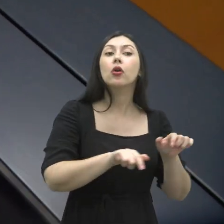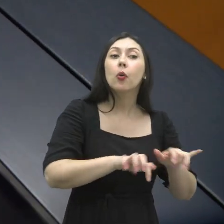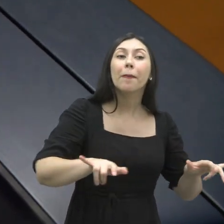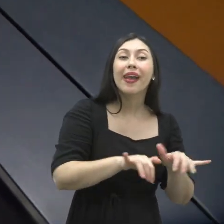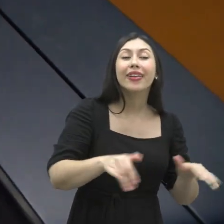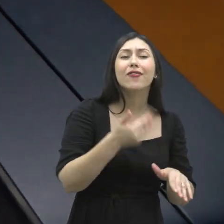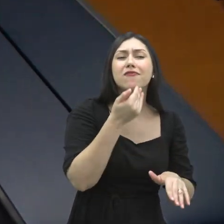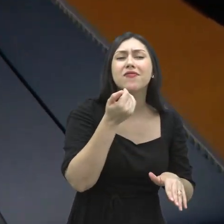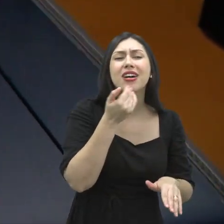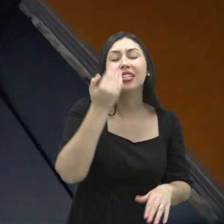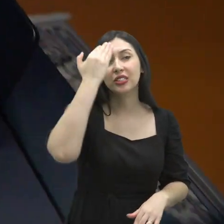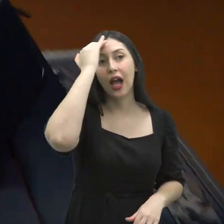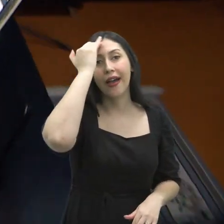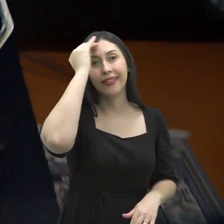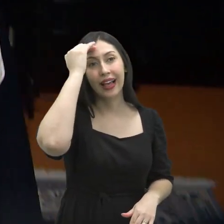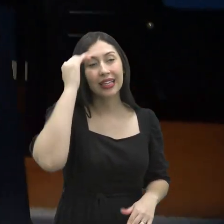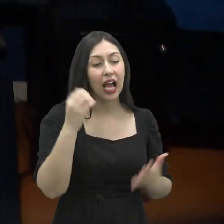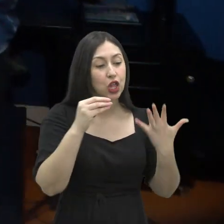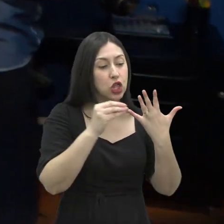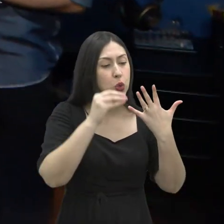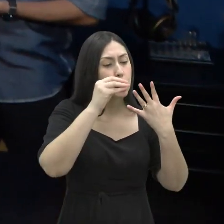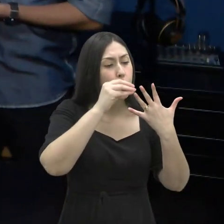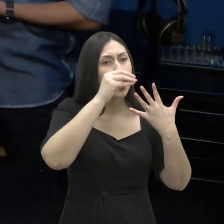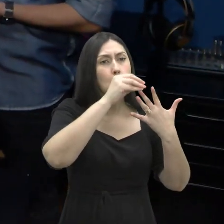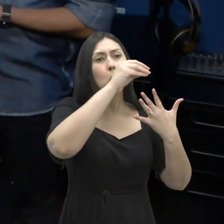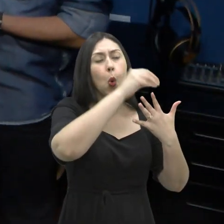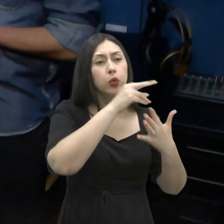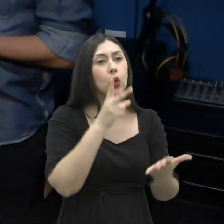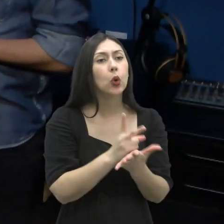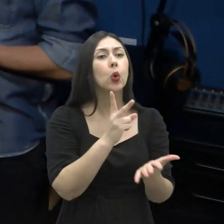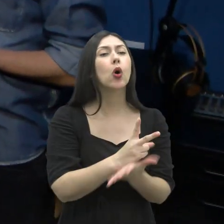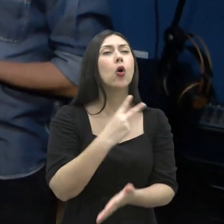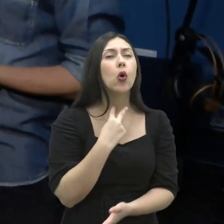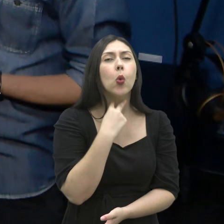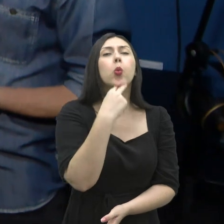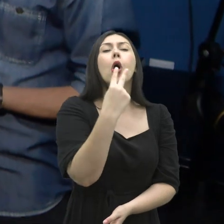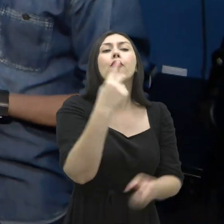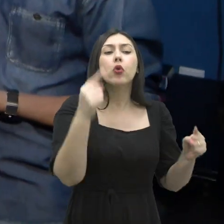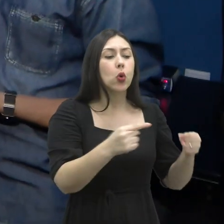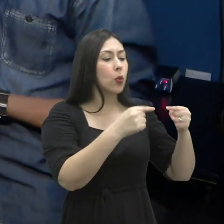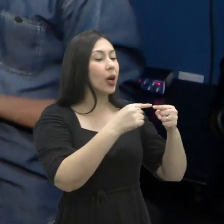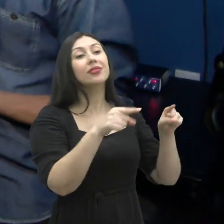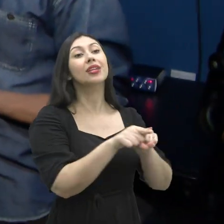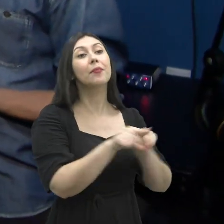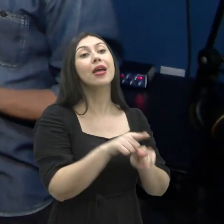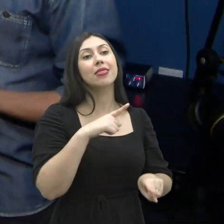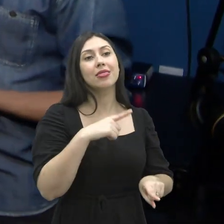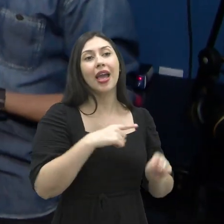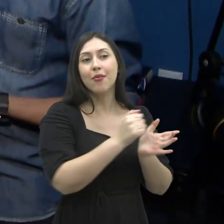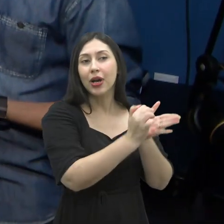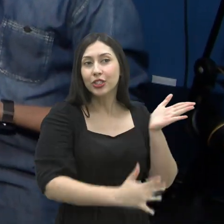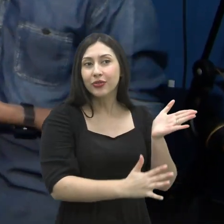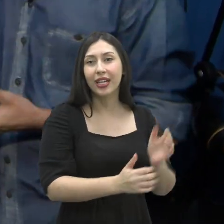fácil que o aluno entenda melhor as distâncias entre uma nota e outra para manter a afinação mais precisa. E tem uma série de exercícios que a gente faz aqui no piano.